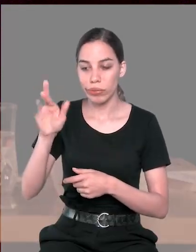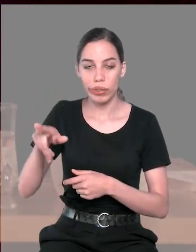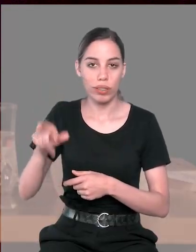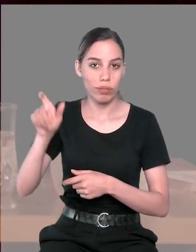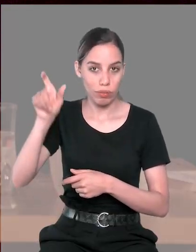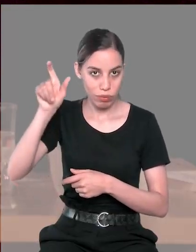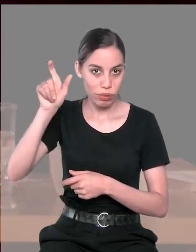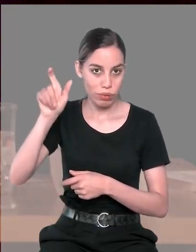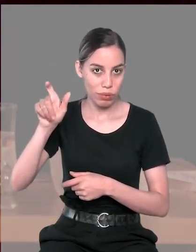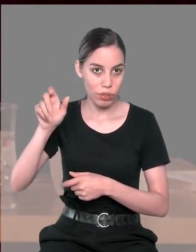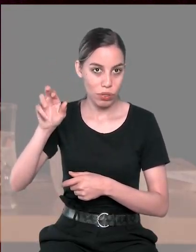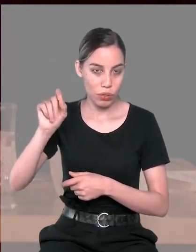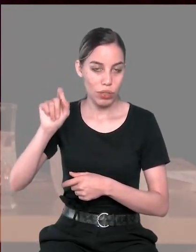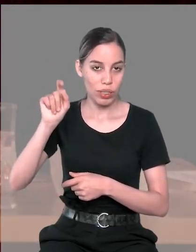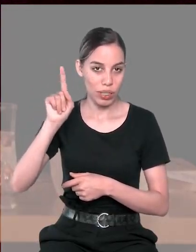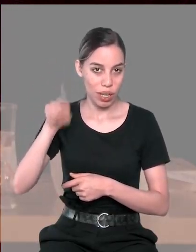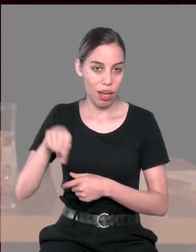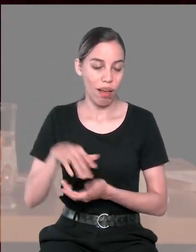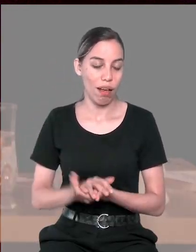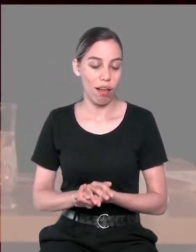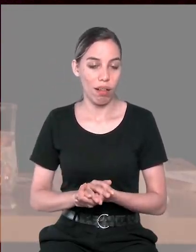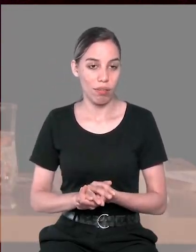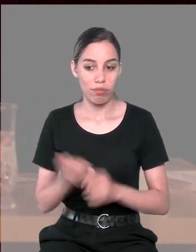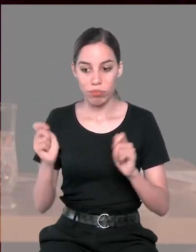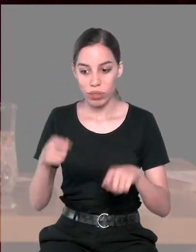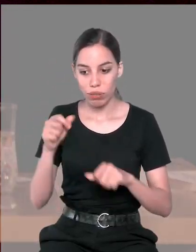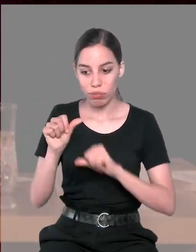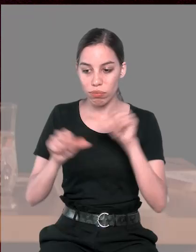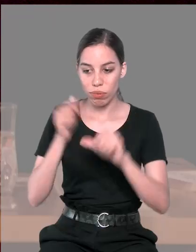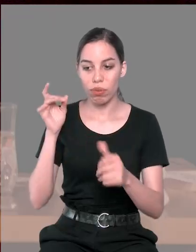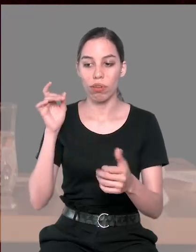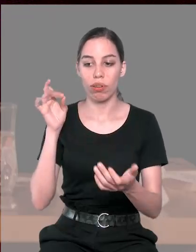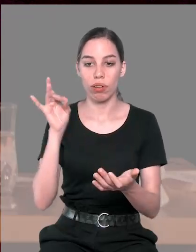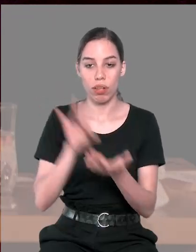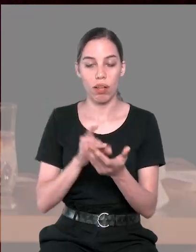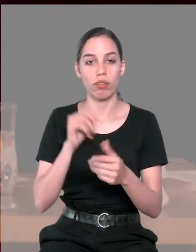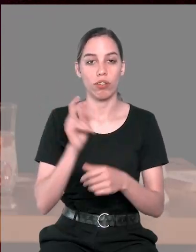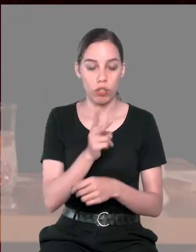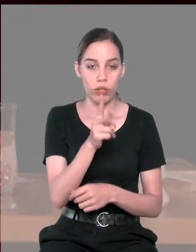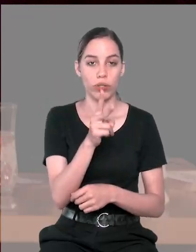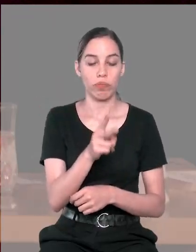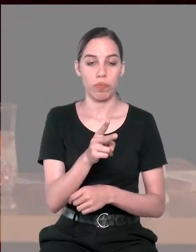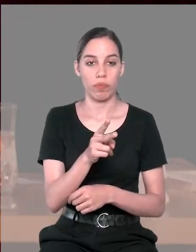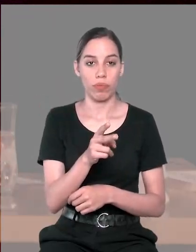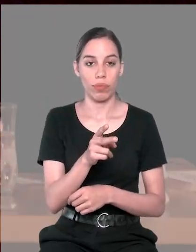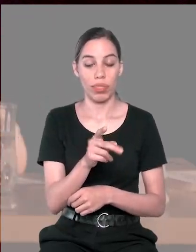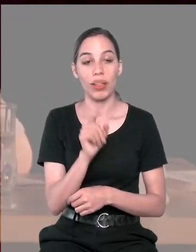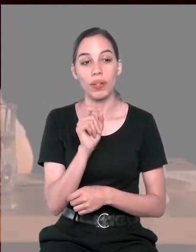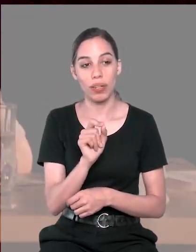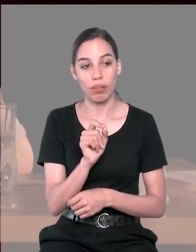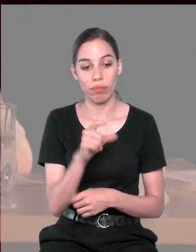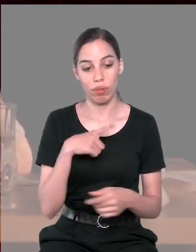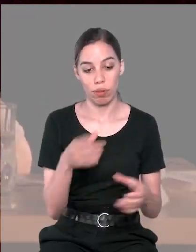transformação contínua. Pensar essa transformação continuamente. A graça é que, como para os